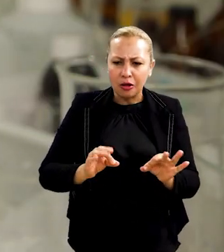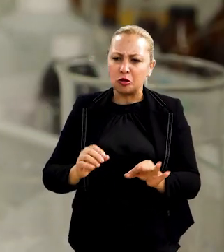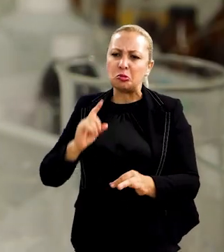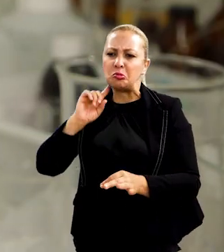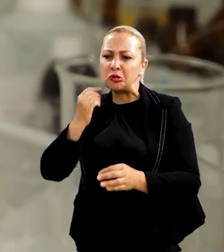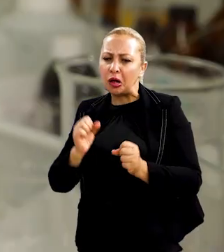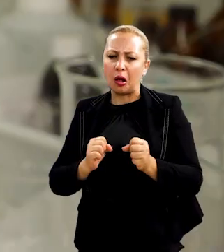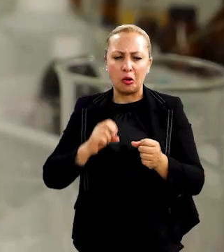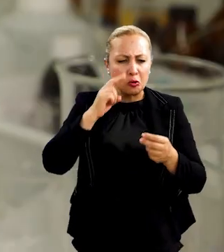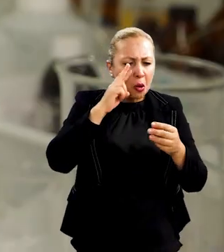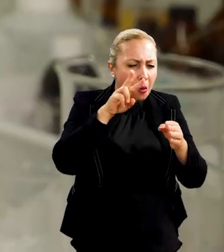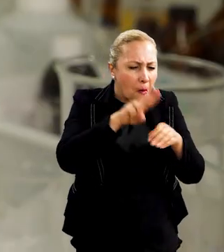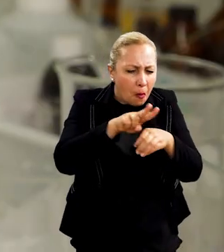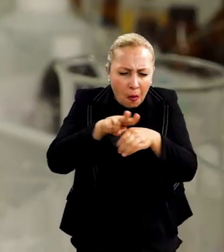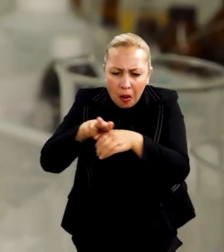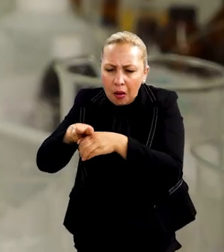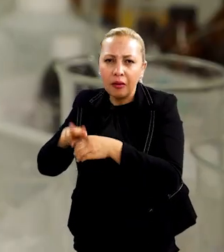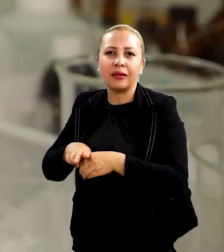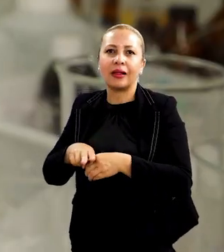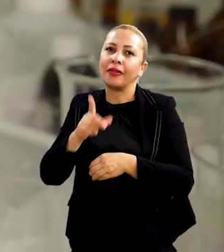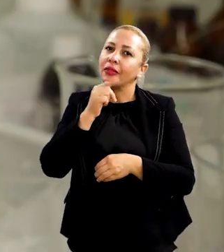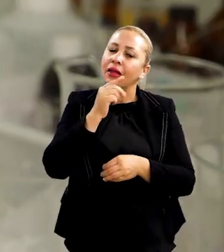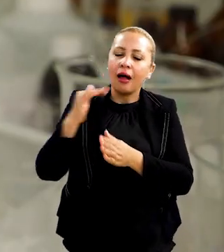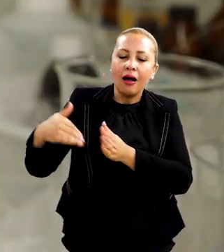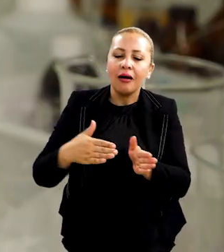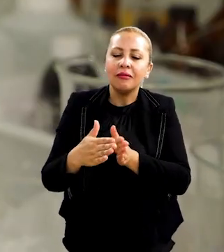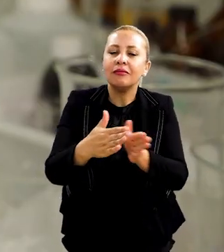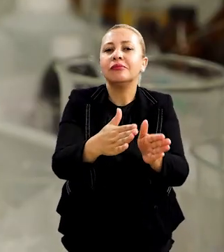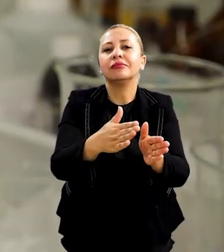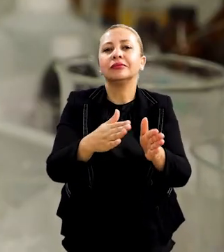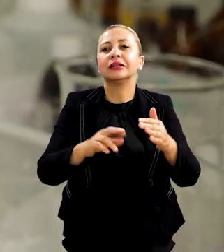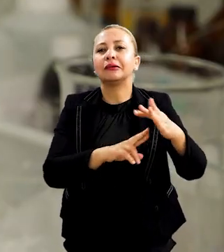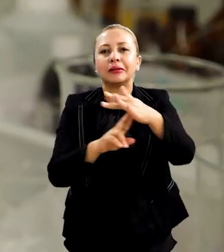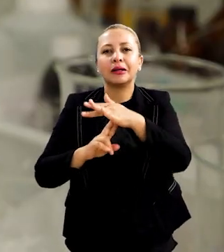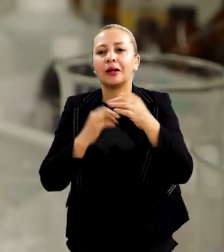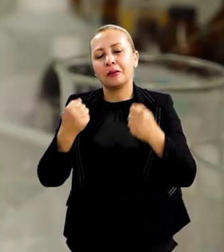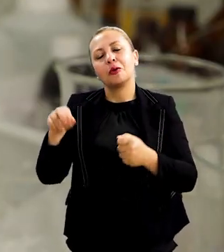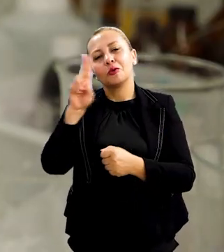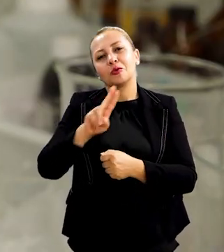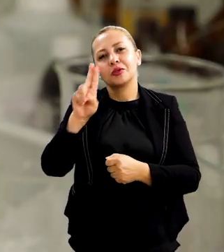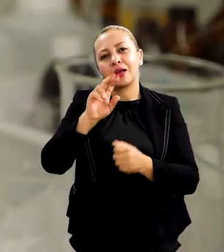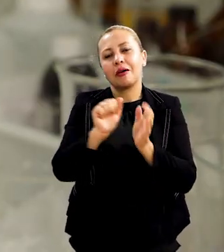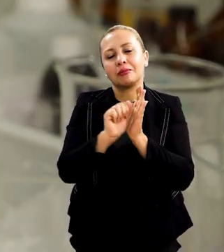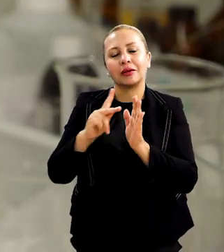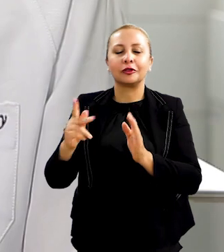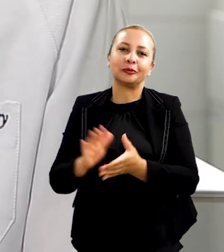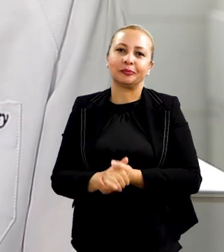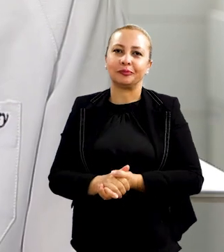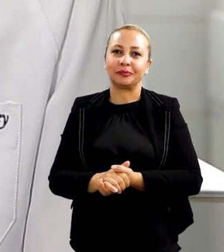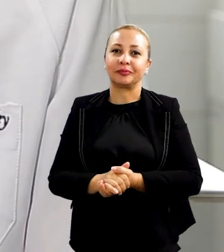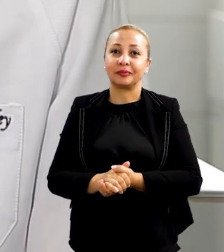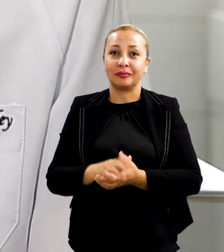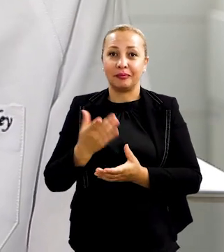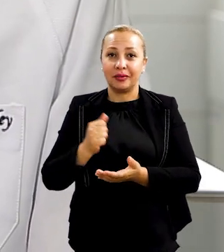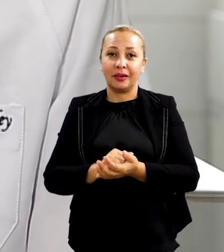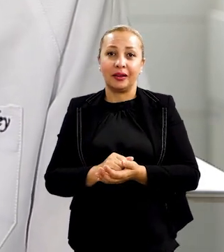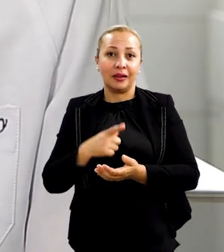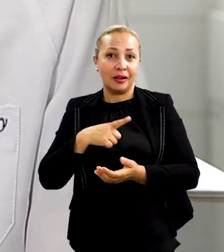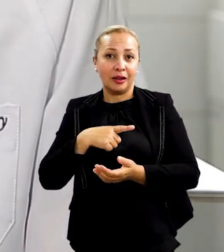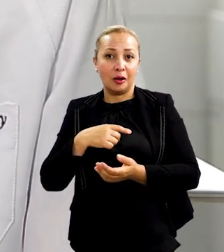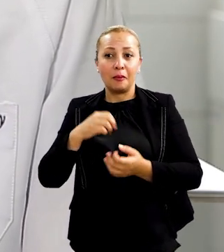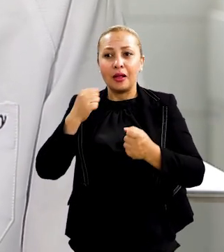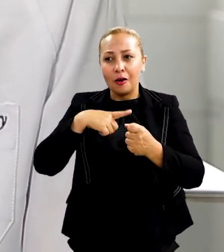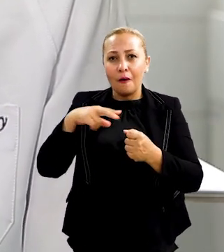de manutenção, de monitoramento desses poluentes, né, das águas ambientais, que possa utilizar esse método. A gente analisa a água através do